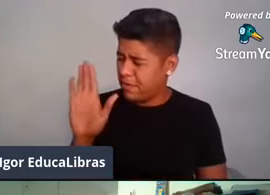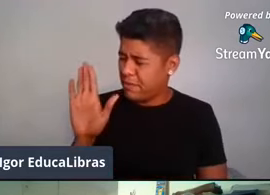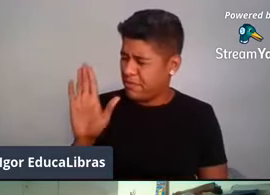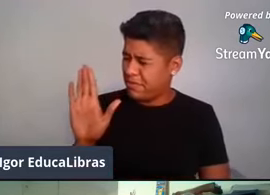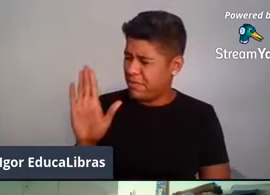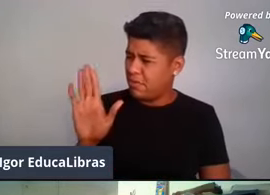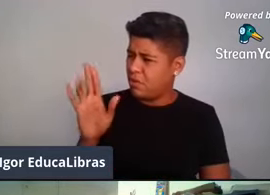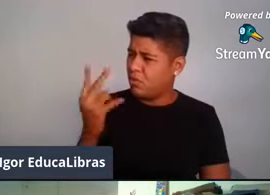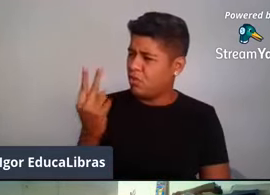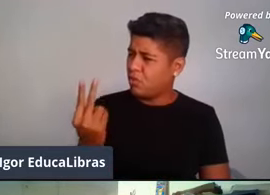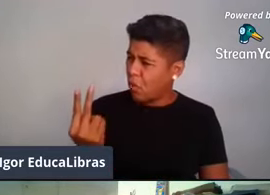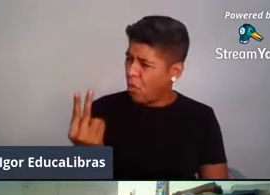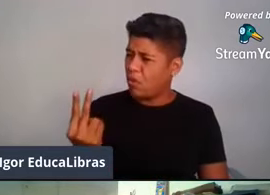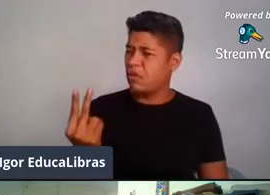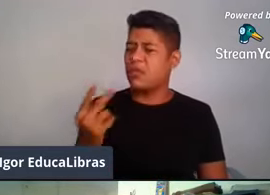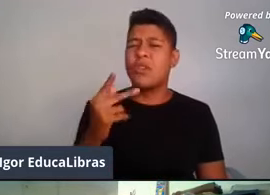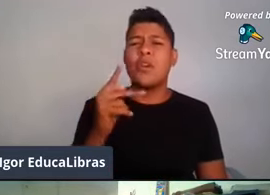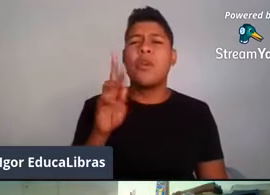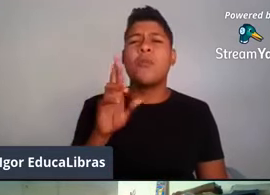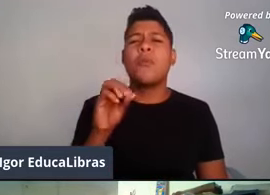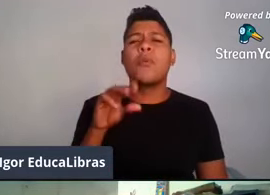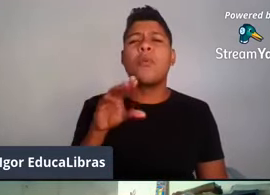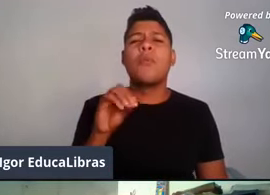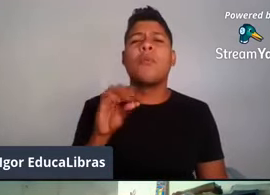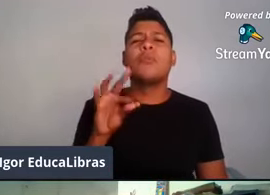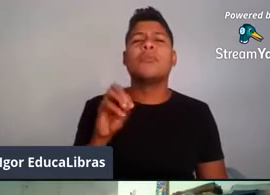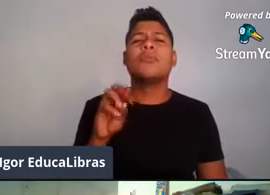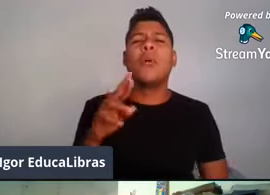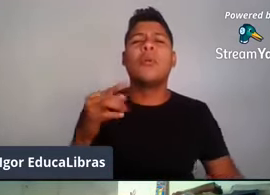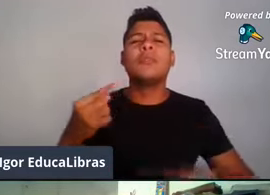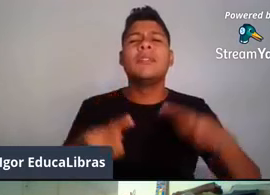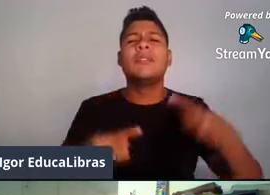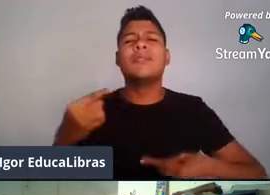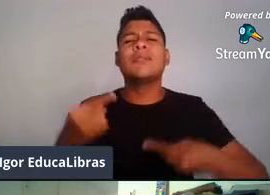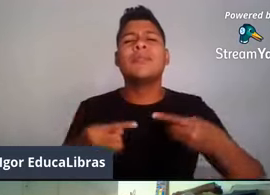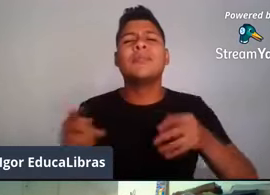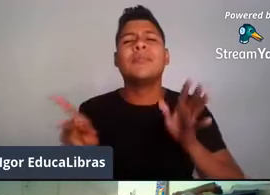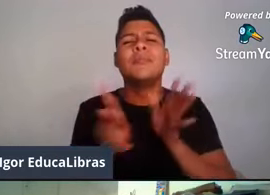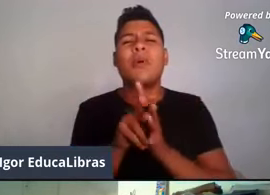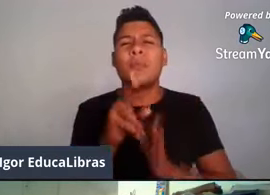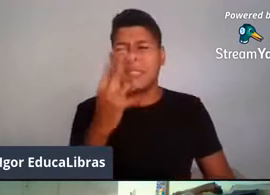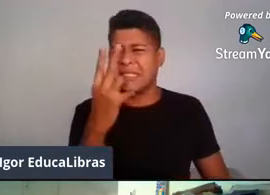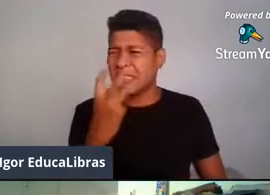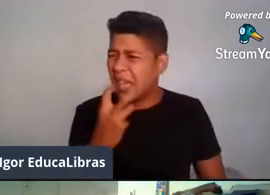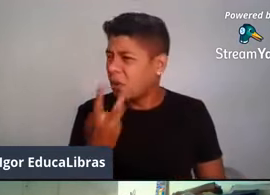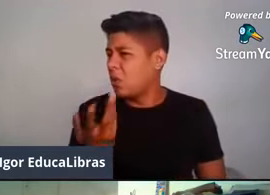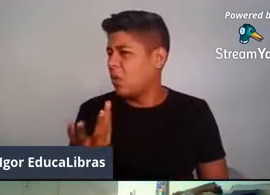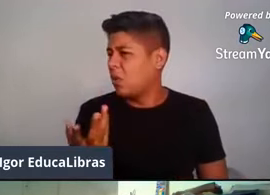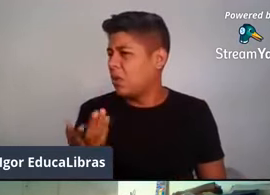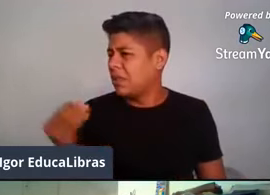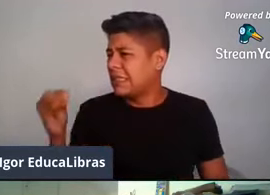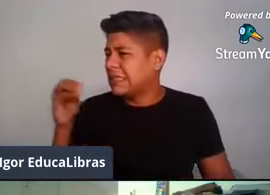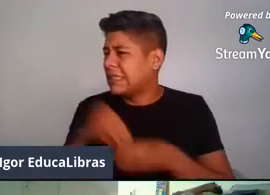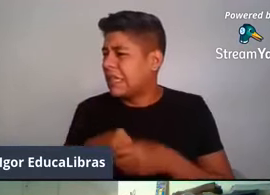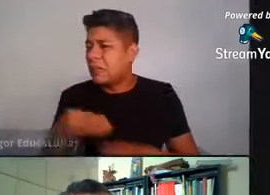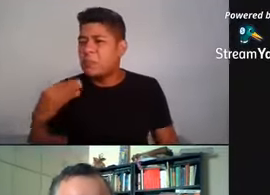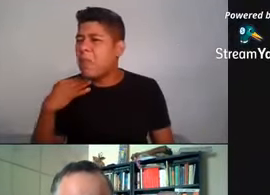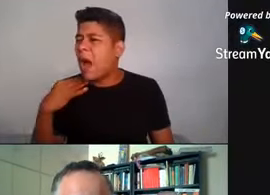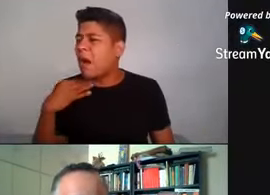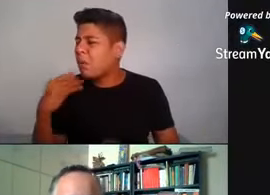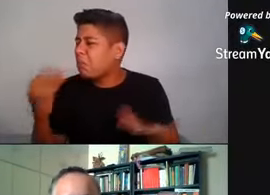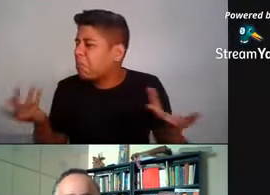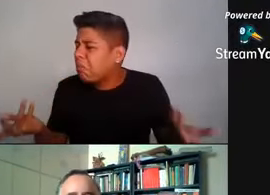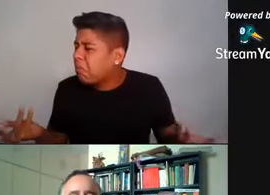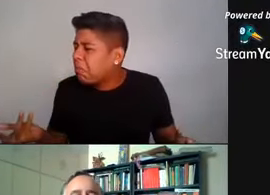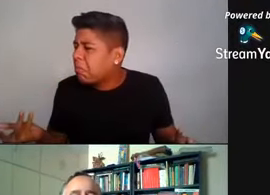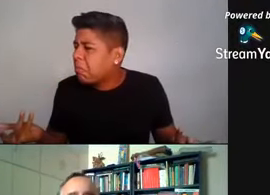dois promotores estão perdendo tempo para discutir a questão do cego no banco? Bom,